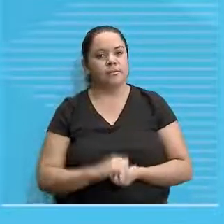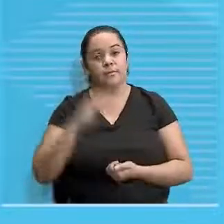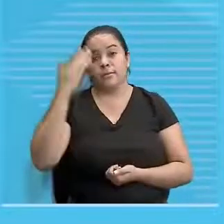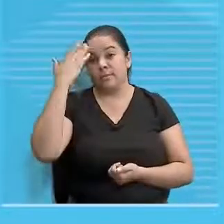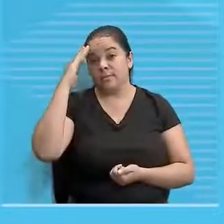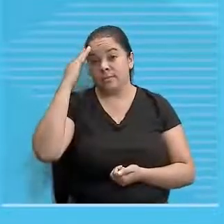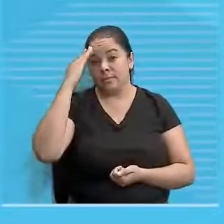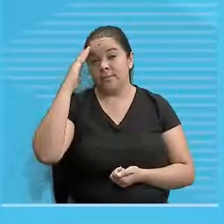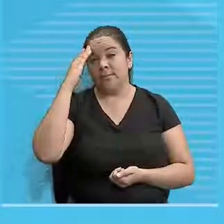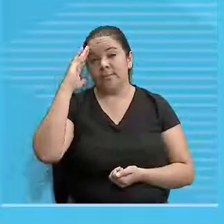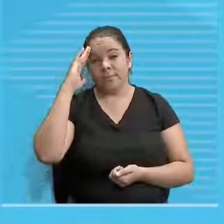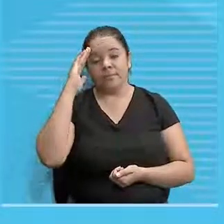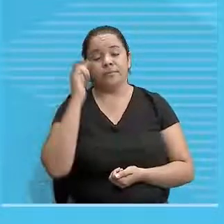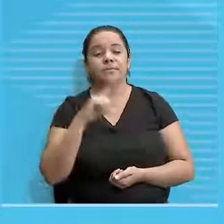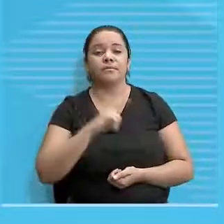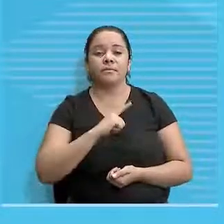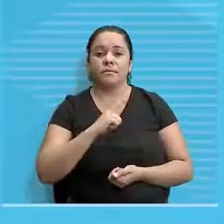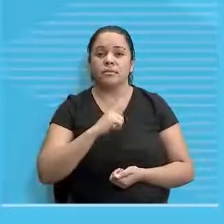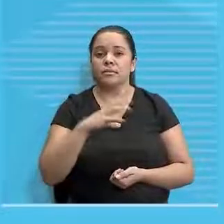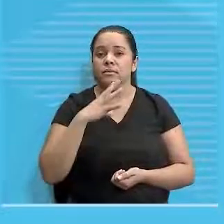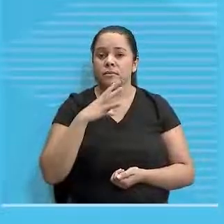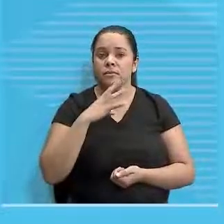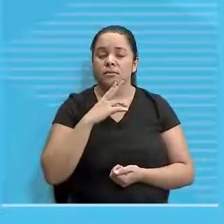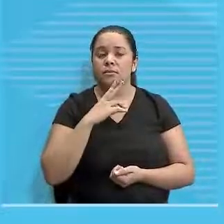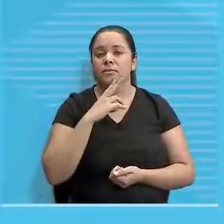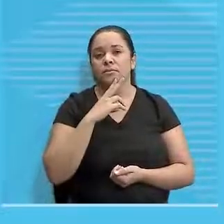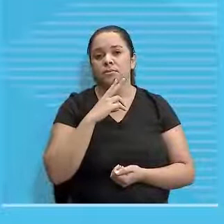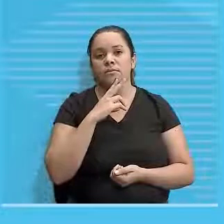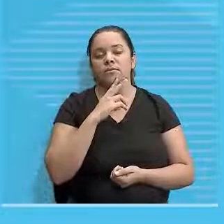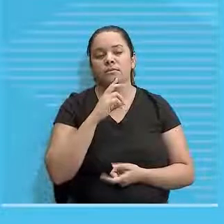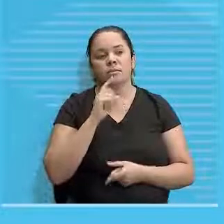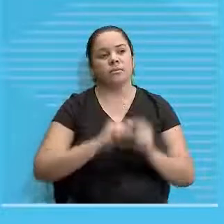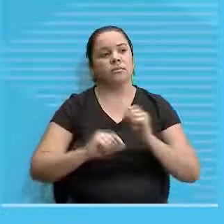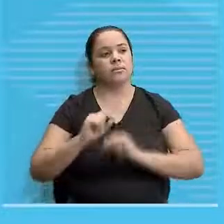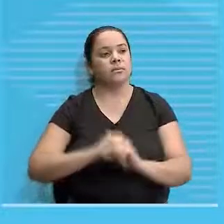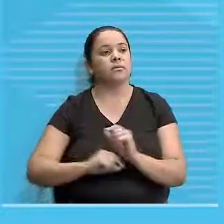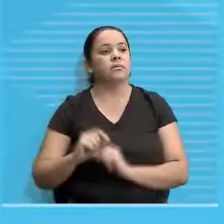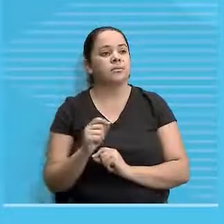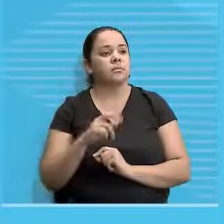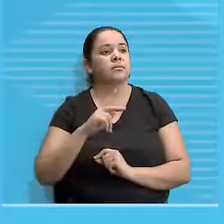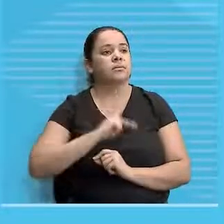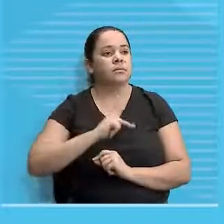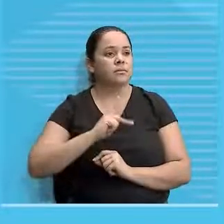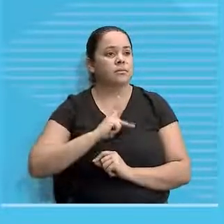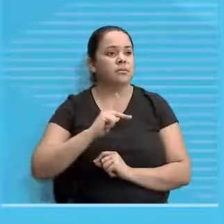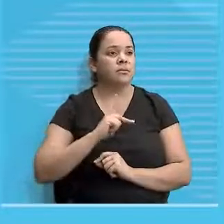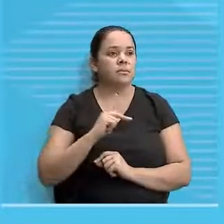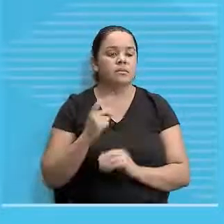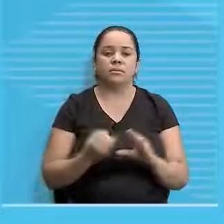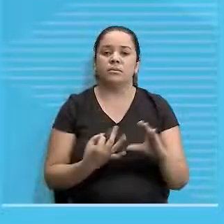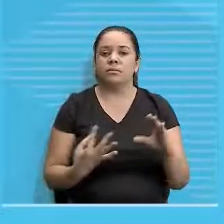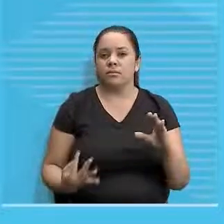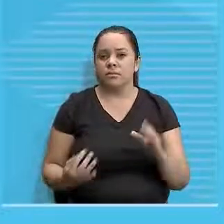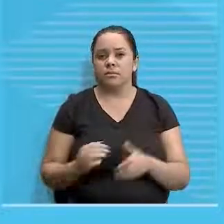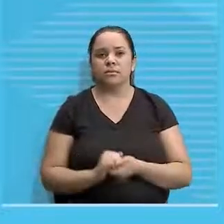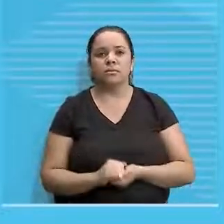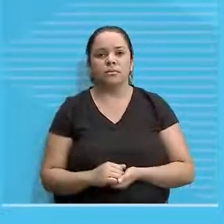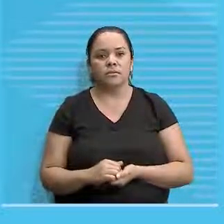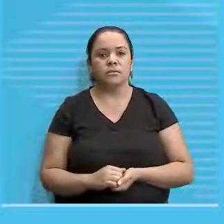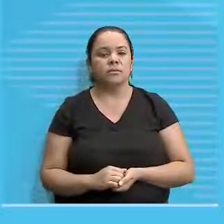compreender, ter conhecimento sobre as nossas próprias características, definir as